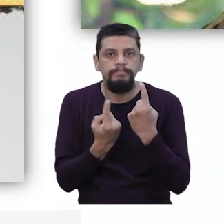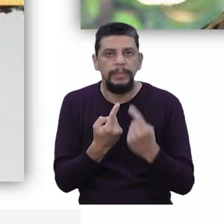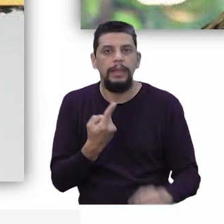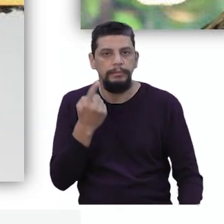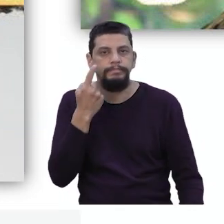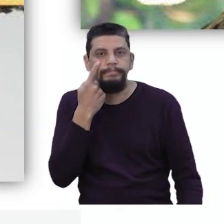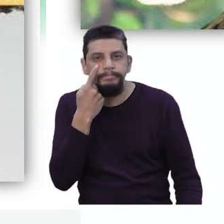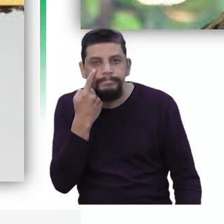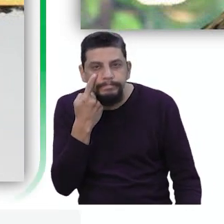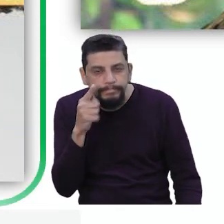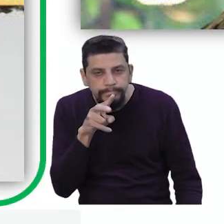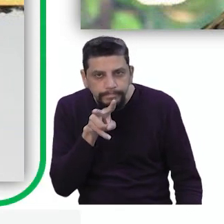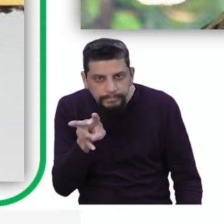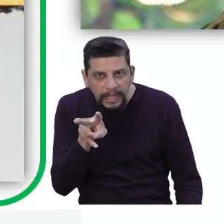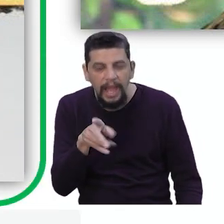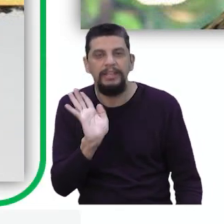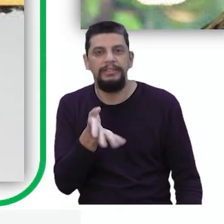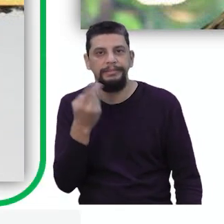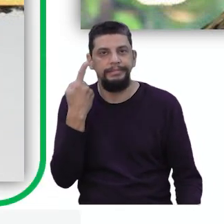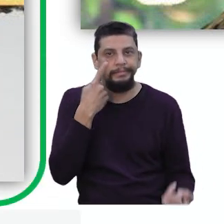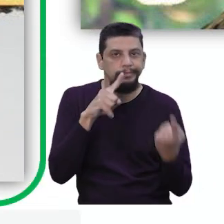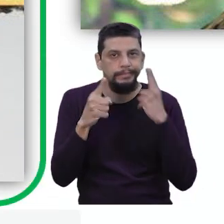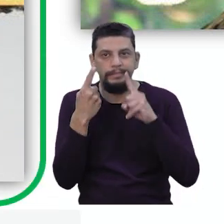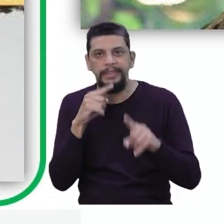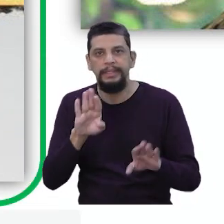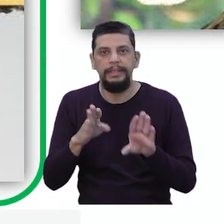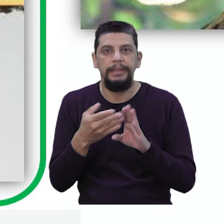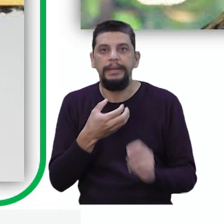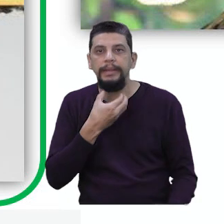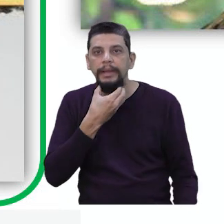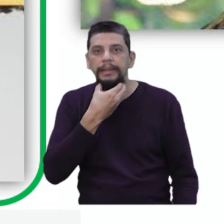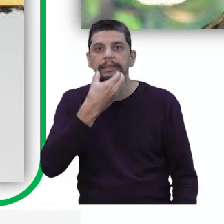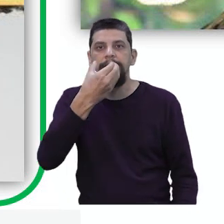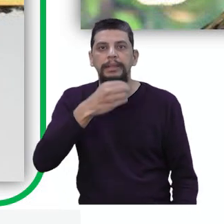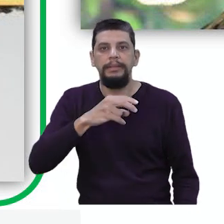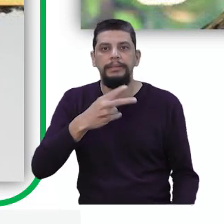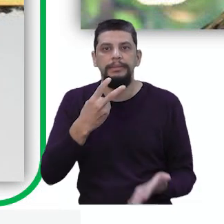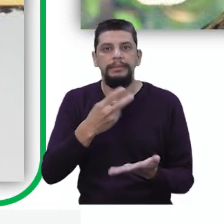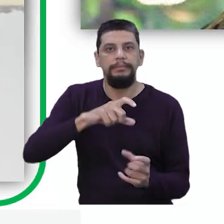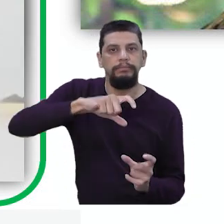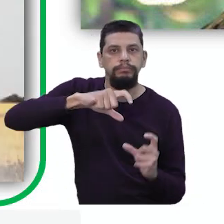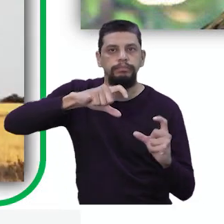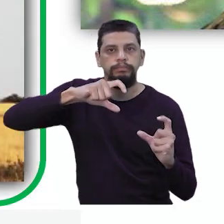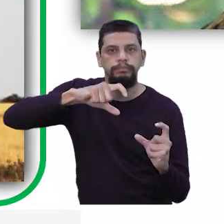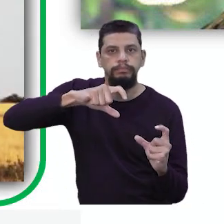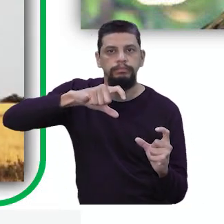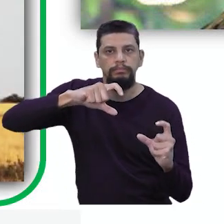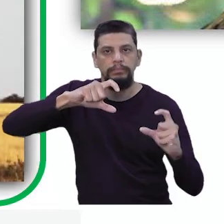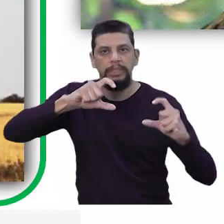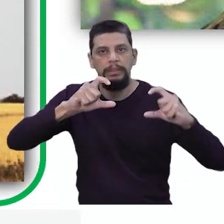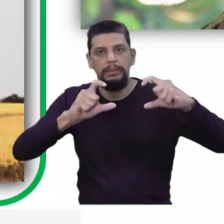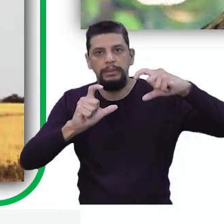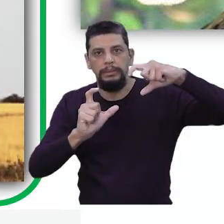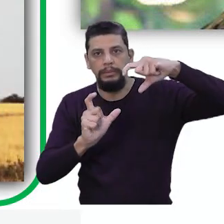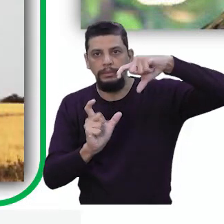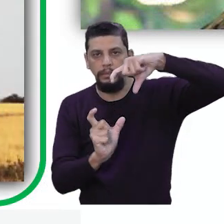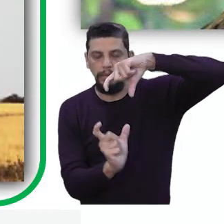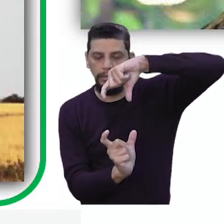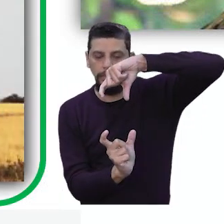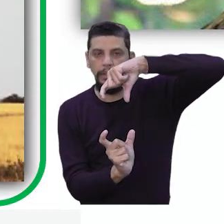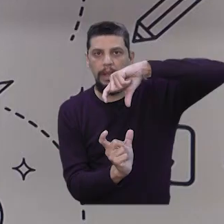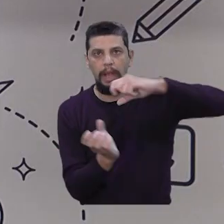Eu ouvi. Você já descobriu que a girafa também não está certo. Vamos arrumar a foto da